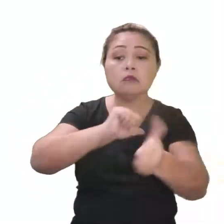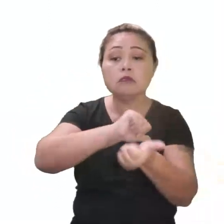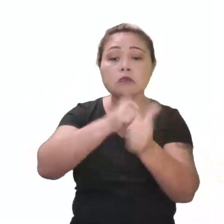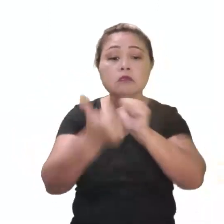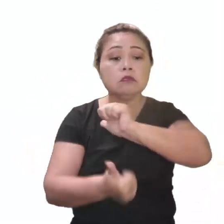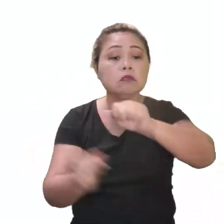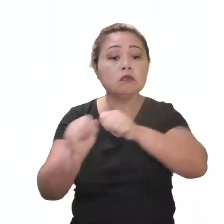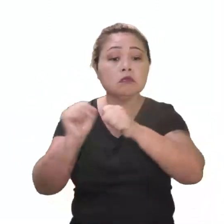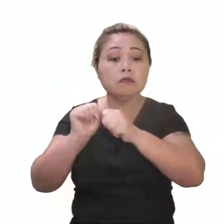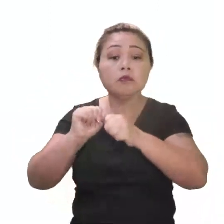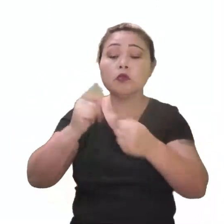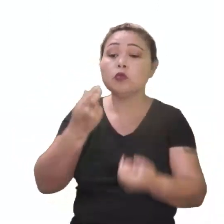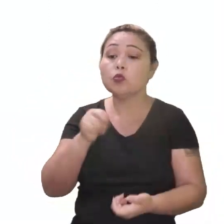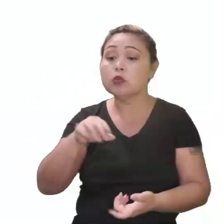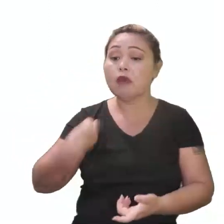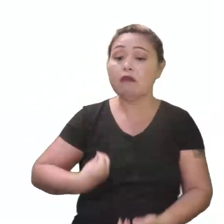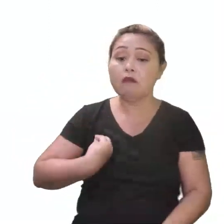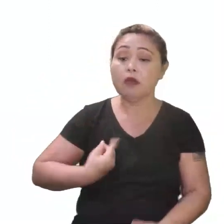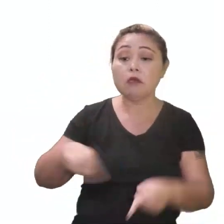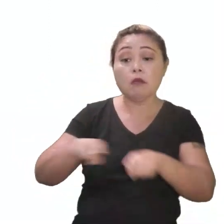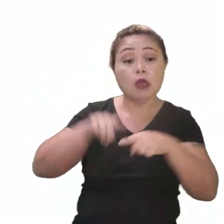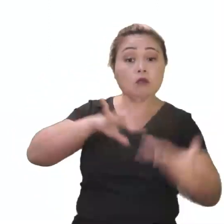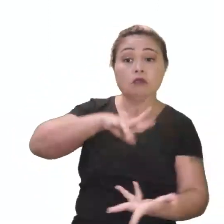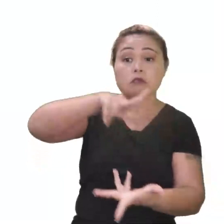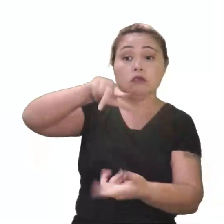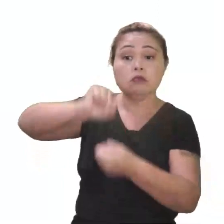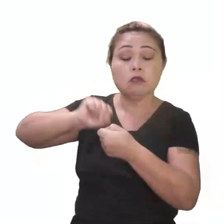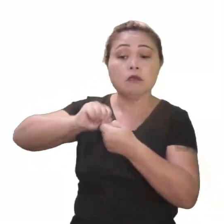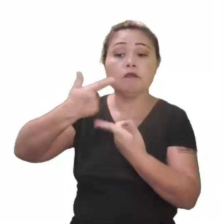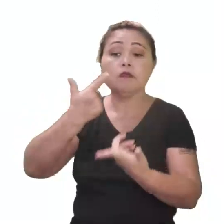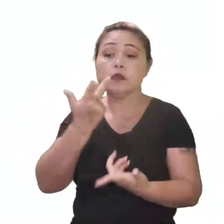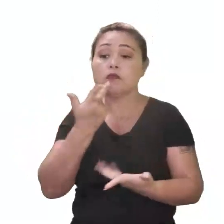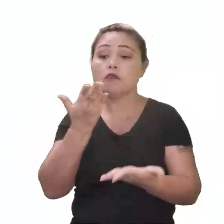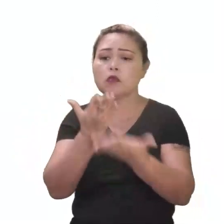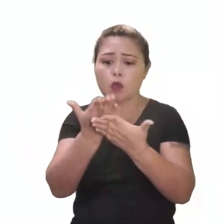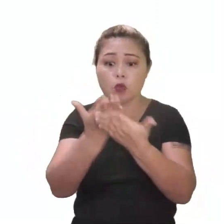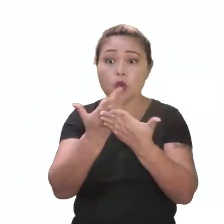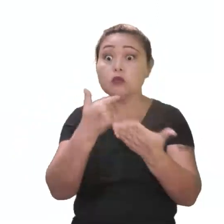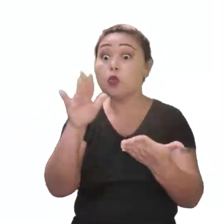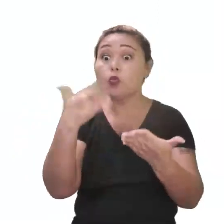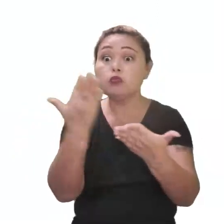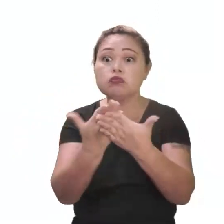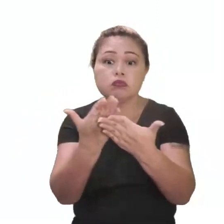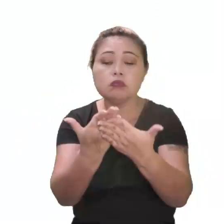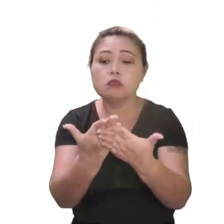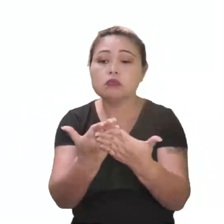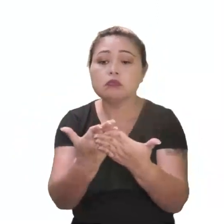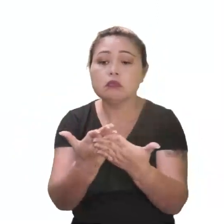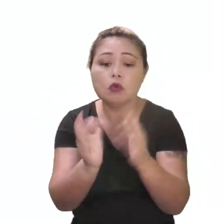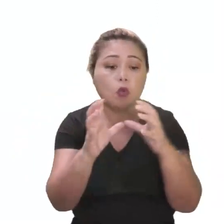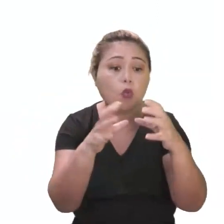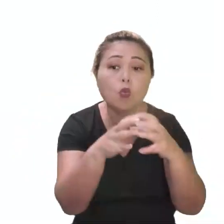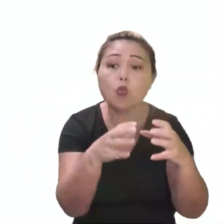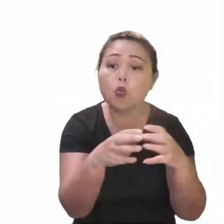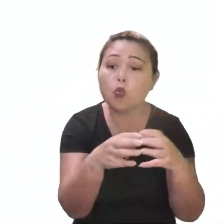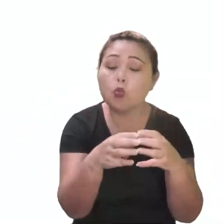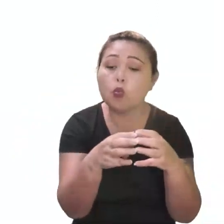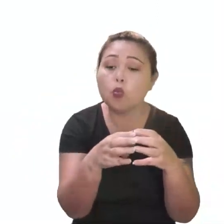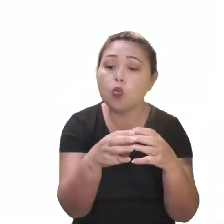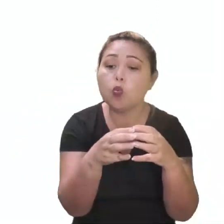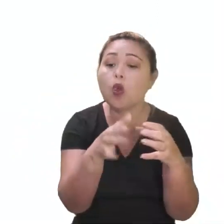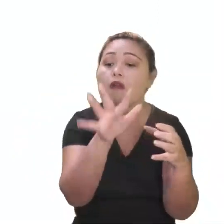Tá? Então, quando a gente está estudando a questão das cladísticas, quando a gente está estudando os grupos